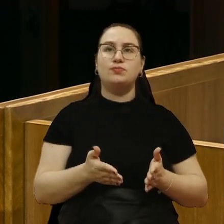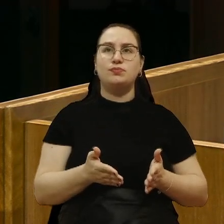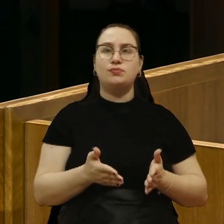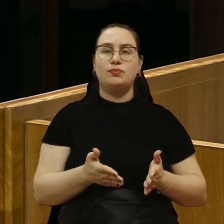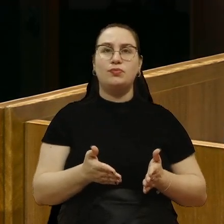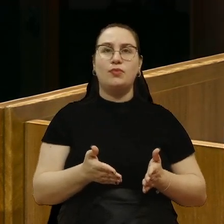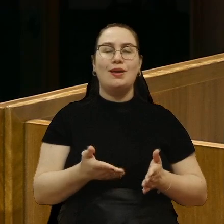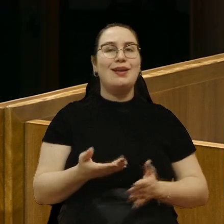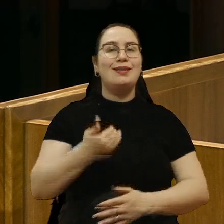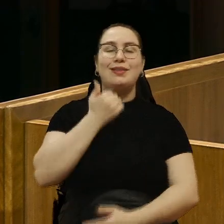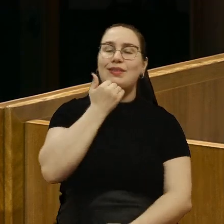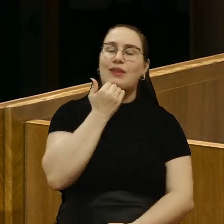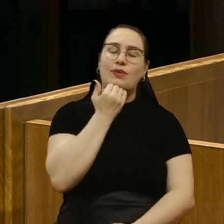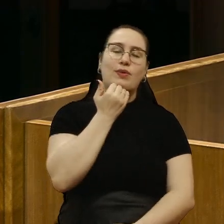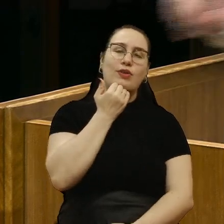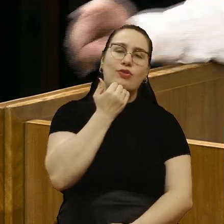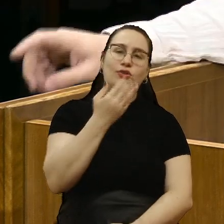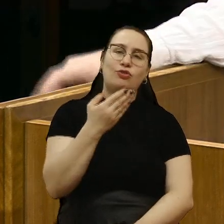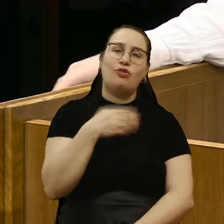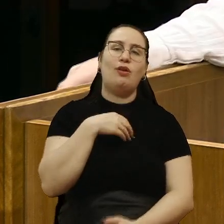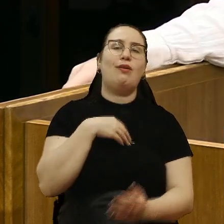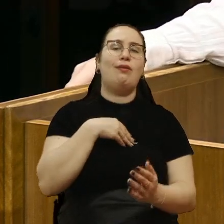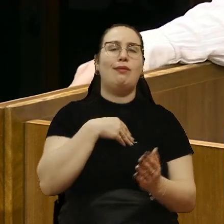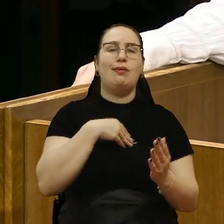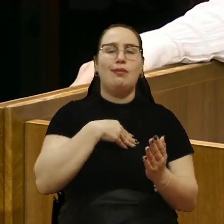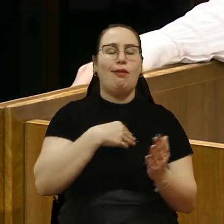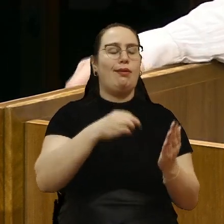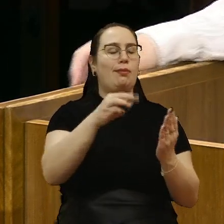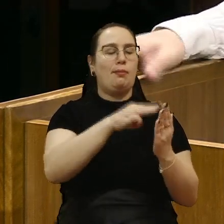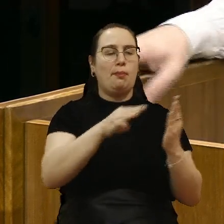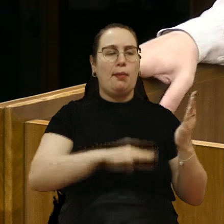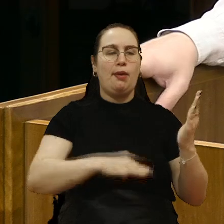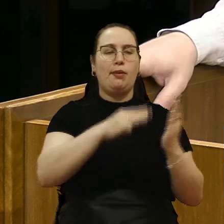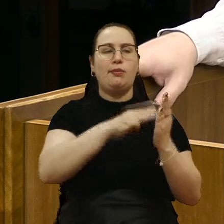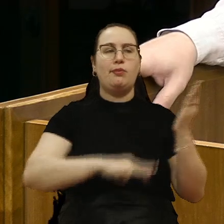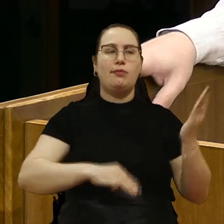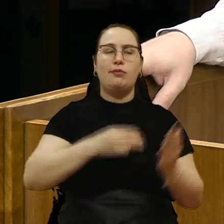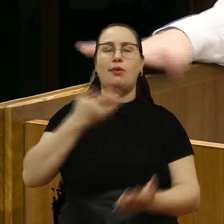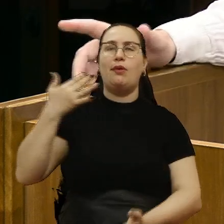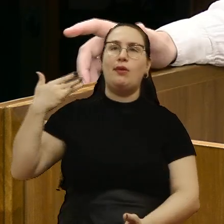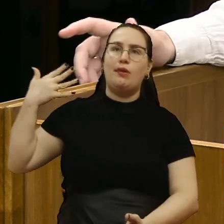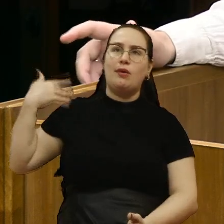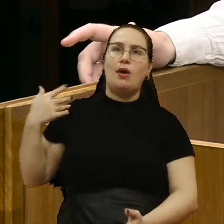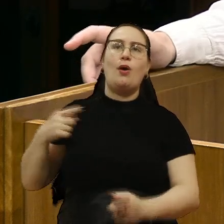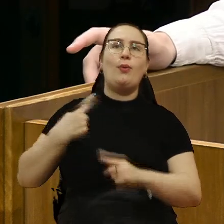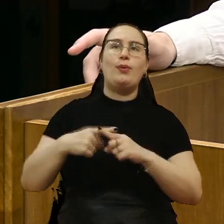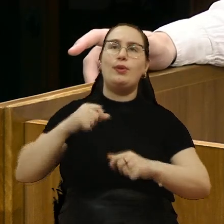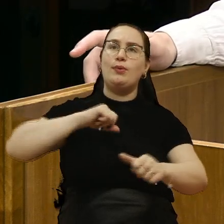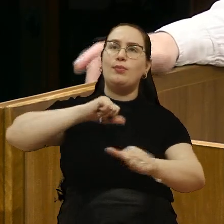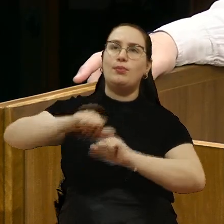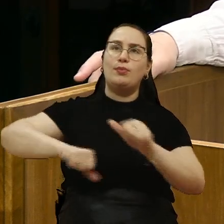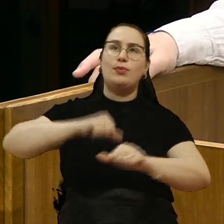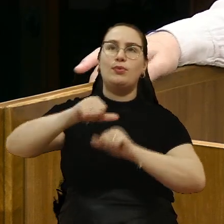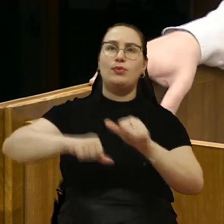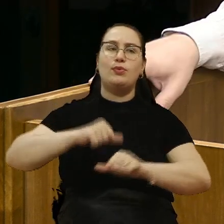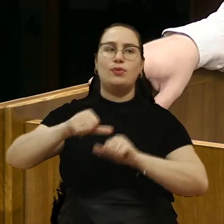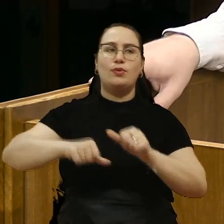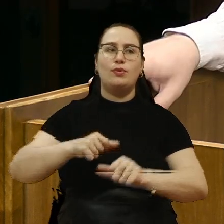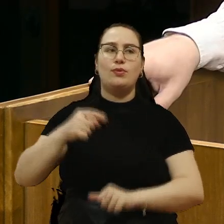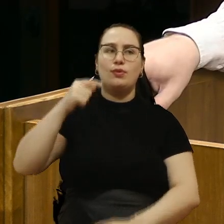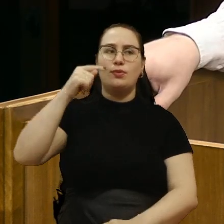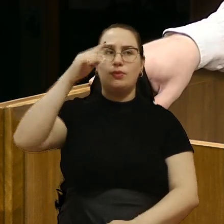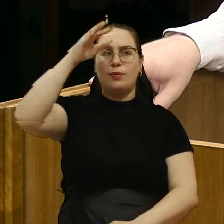E não adianta a gente usar velhos métodos, vereadora Daiane, porque as coisas mudaram muito desde que o prefeito Sartori foi eleito.